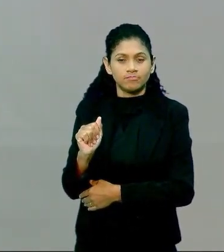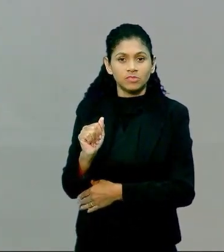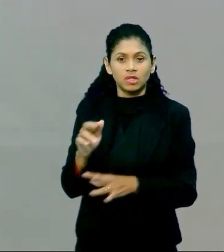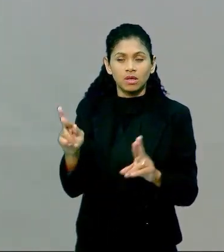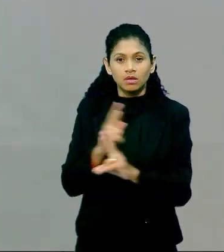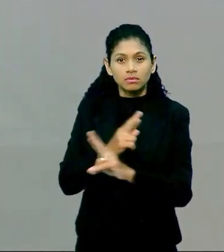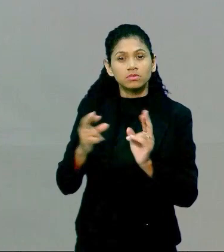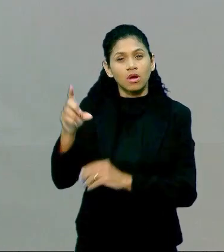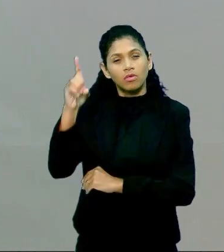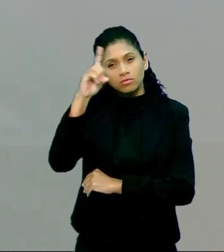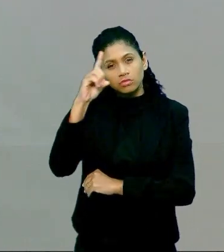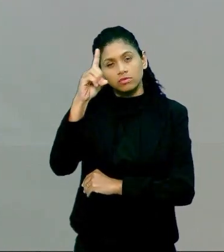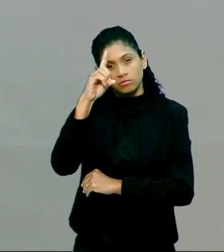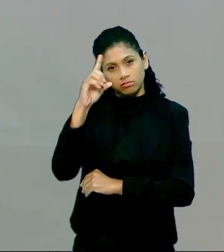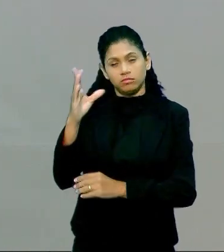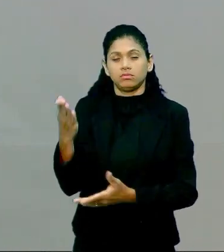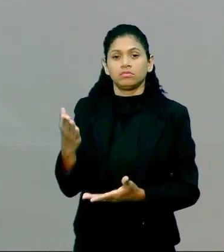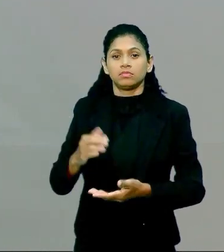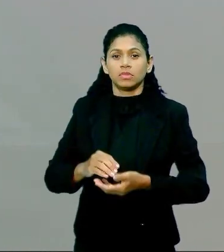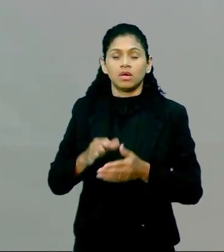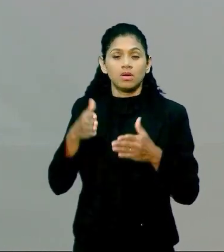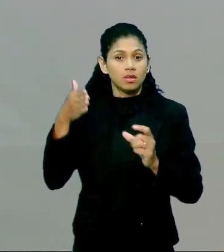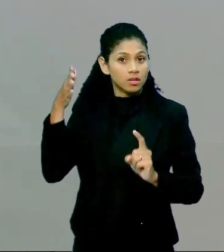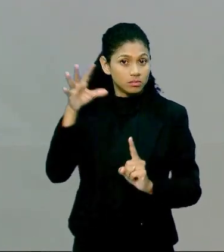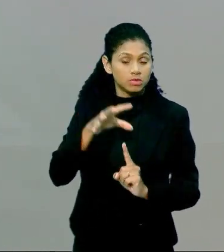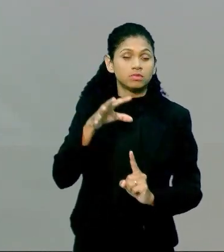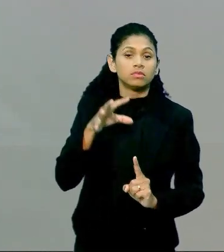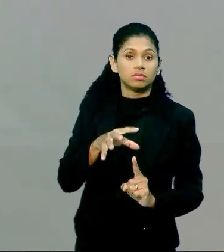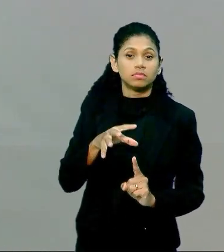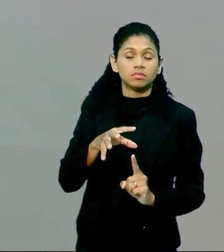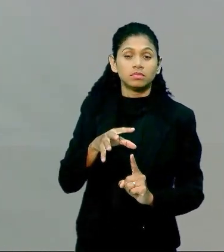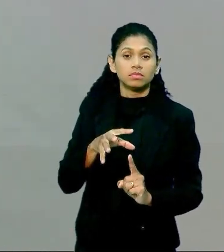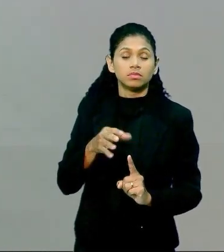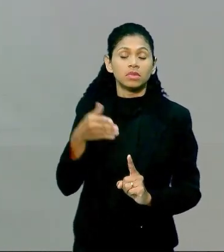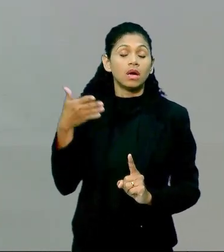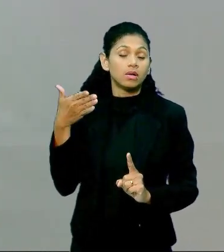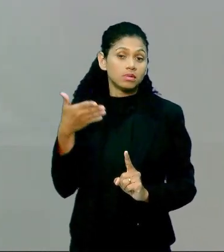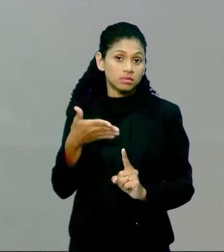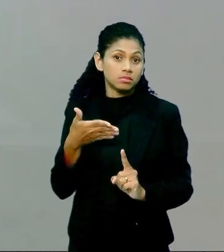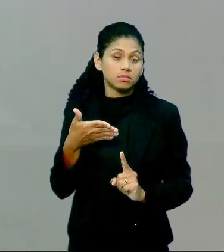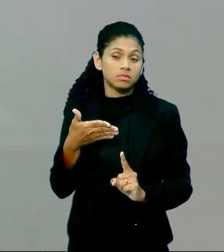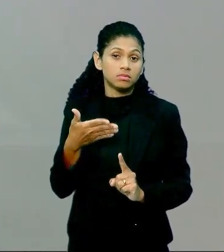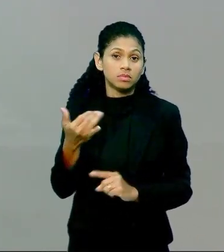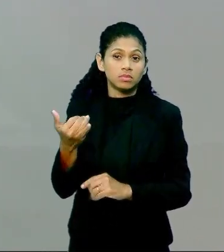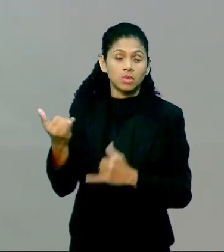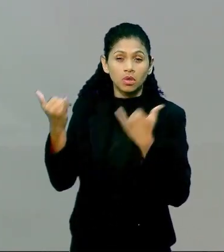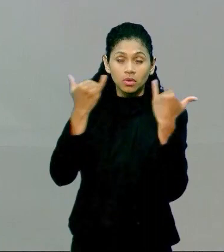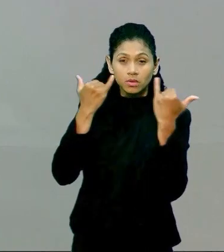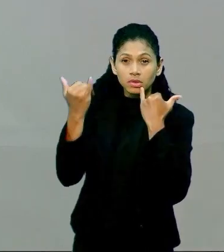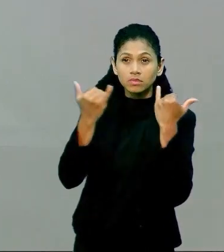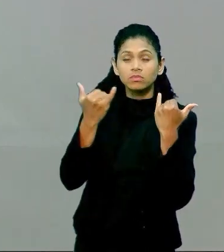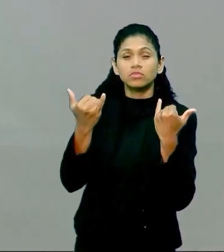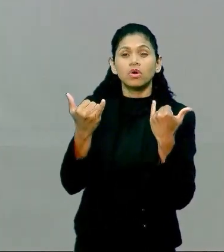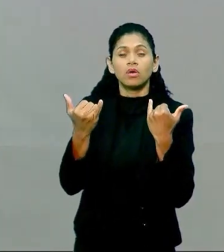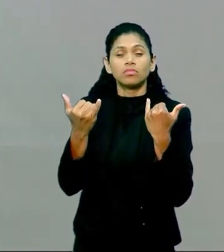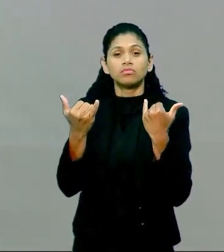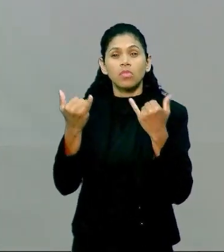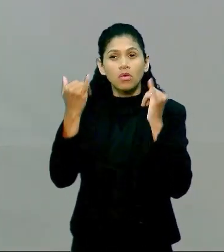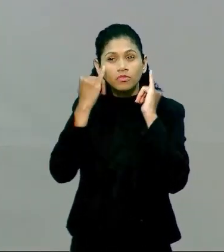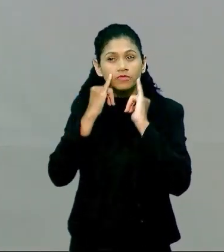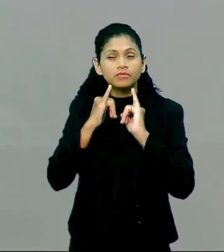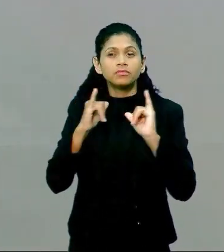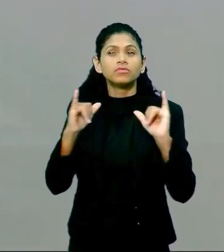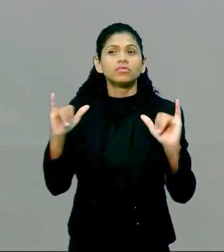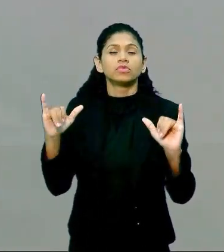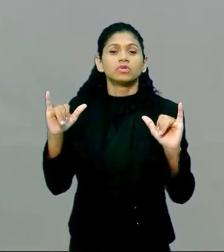cotidiano, o folclore tem essa mesma referência, só que já na prática da dança. Então é alguma informação, alguma mensagem, alguma história que